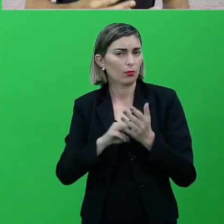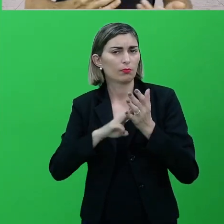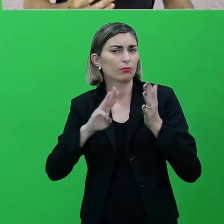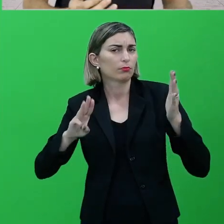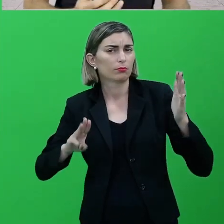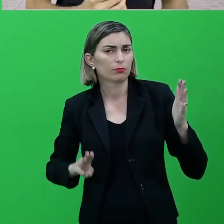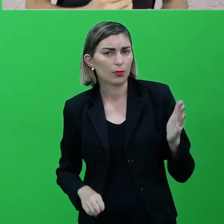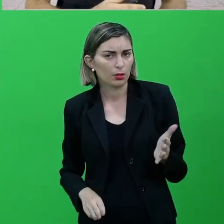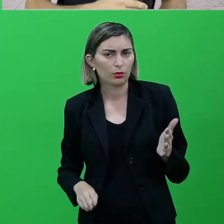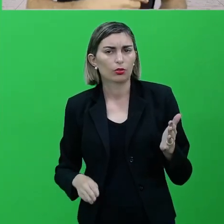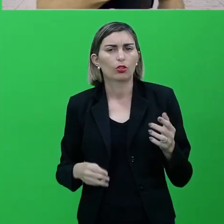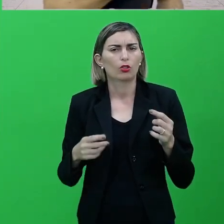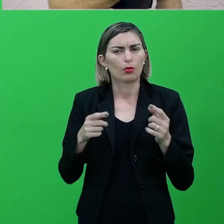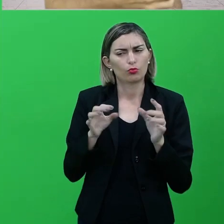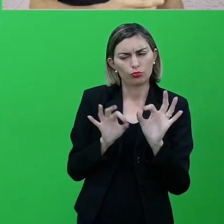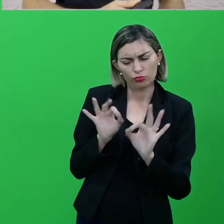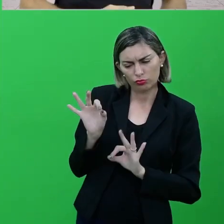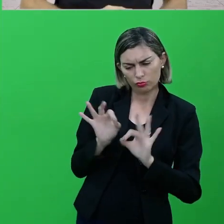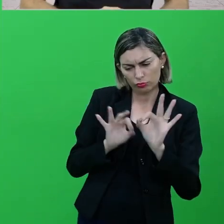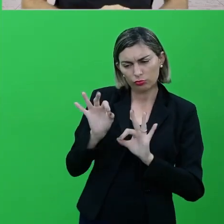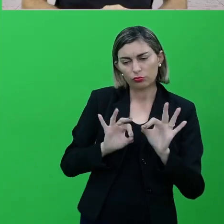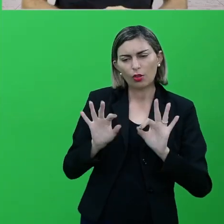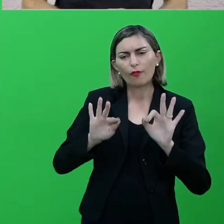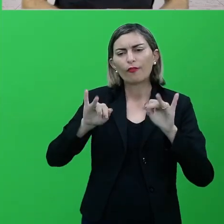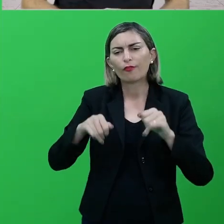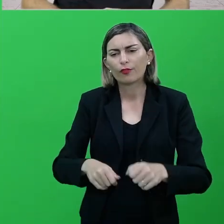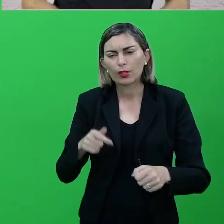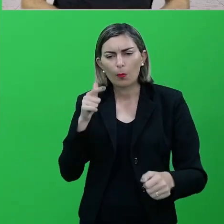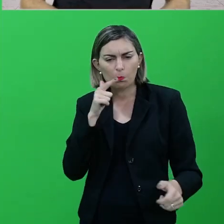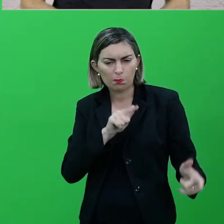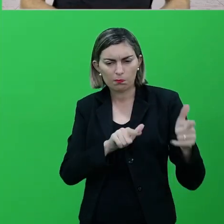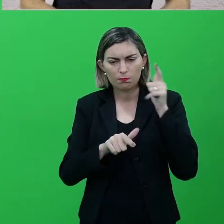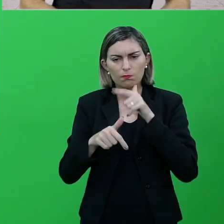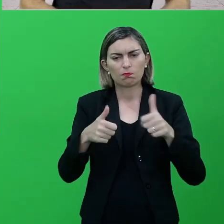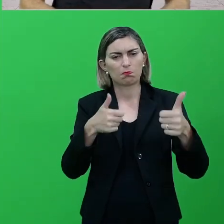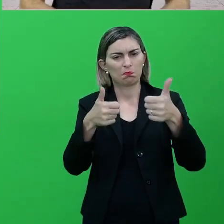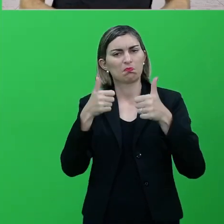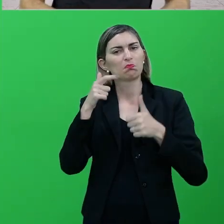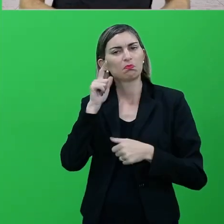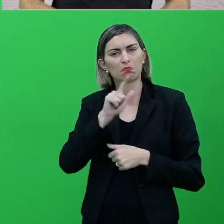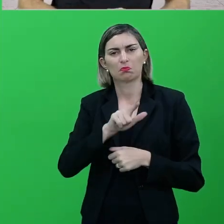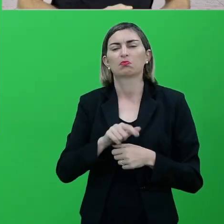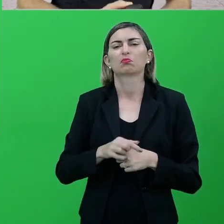que sejam ajustadas para que no final se tenha um resultado interessante.